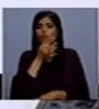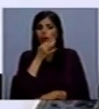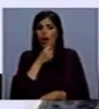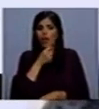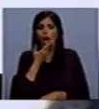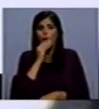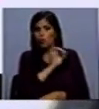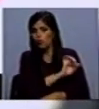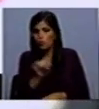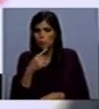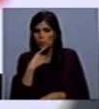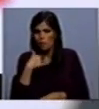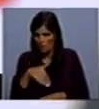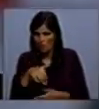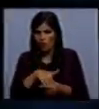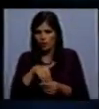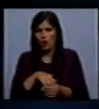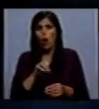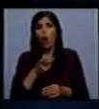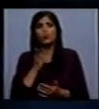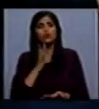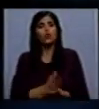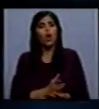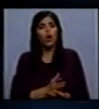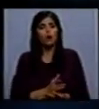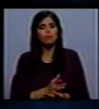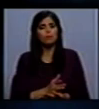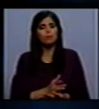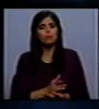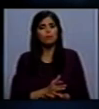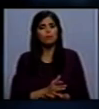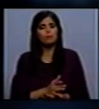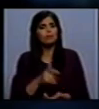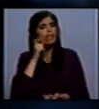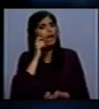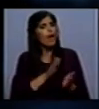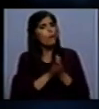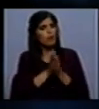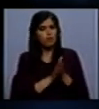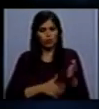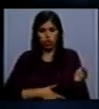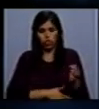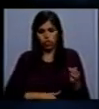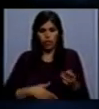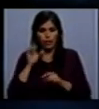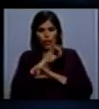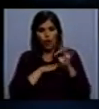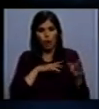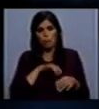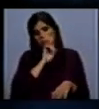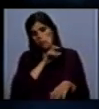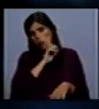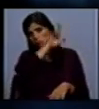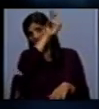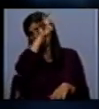ser eleitores vencer apenas é é que os que usufruem desta europa tenha possibilidade de estudar outros